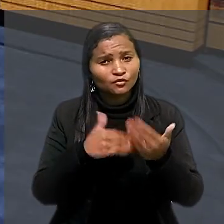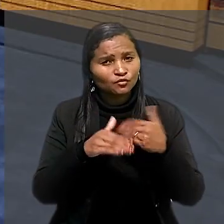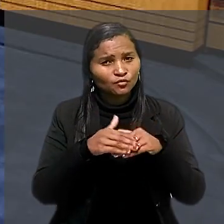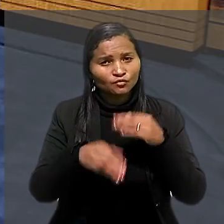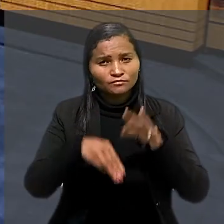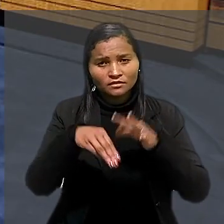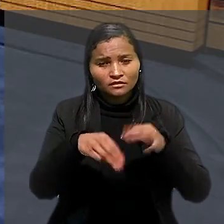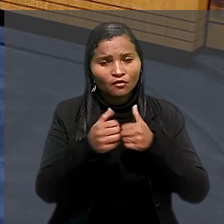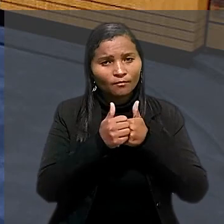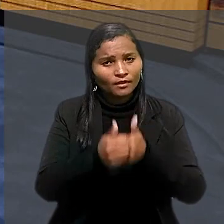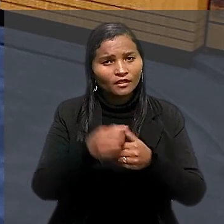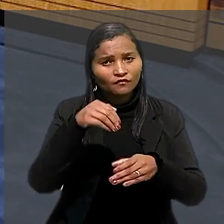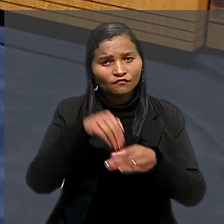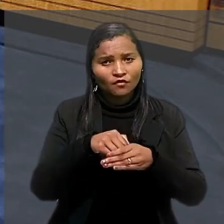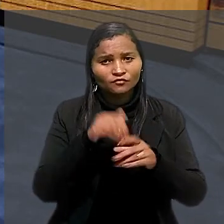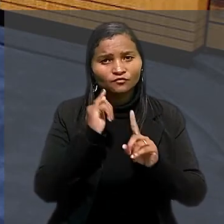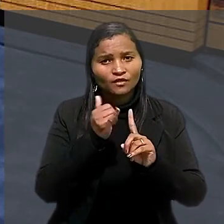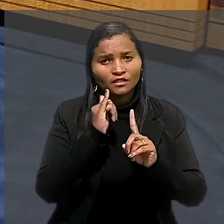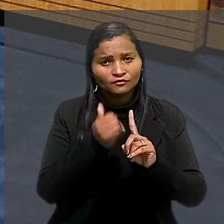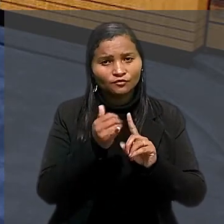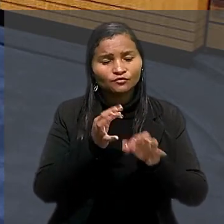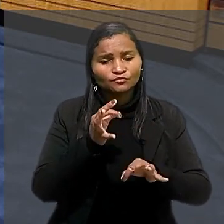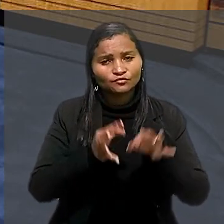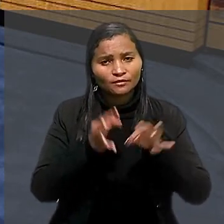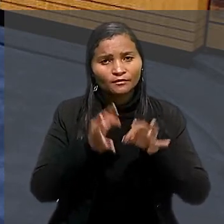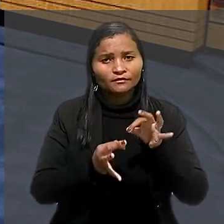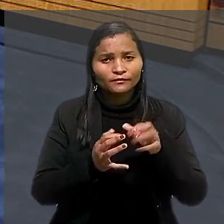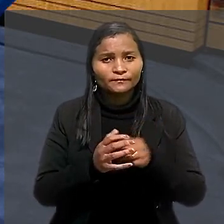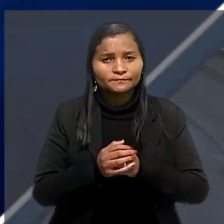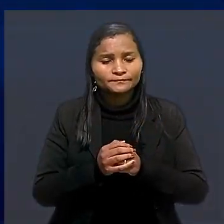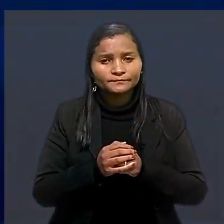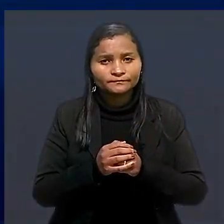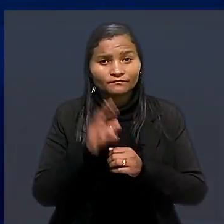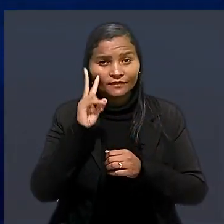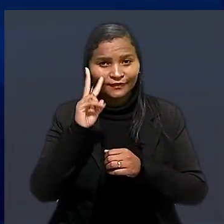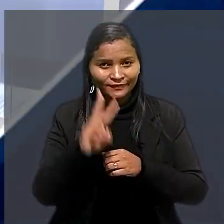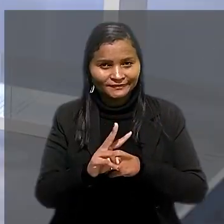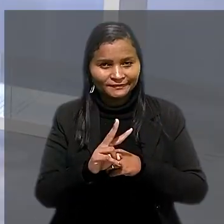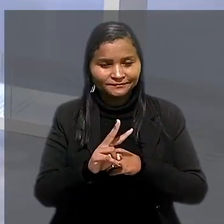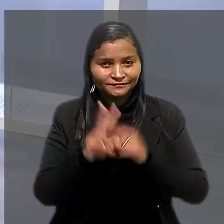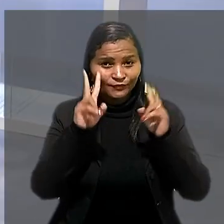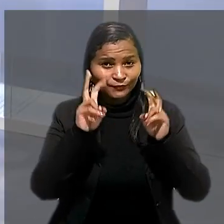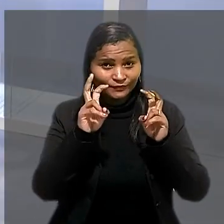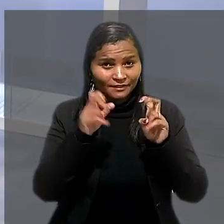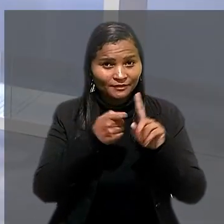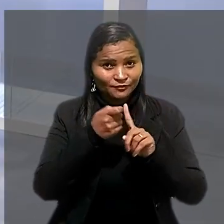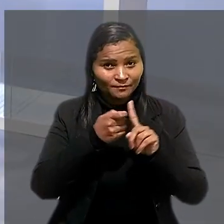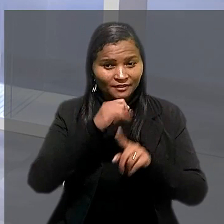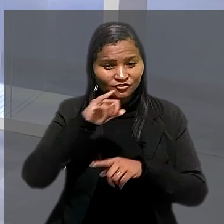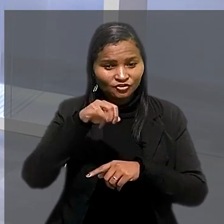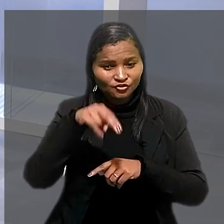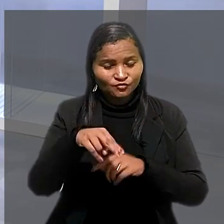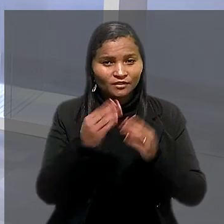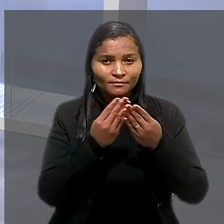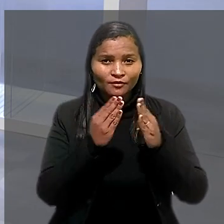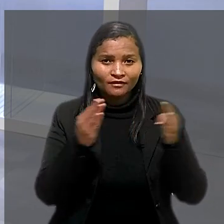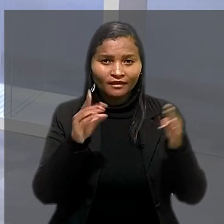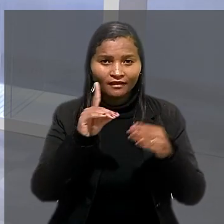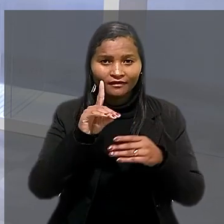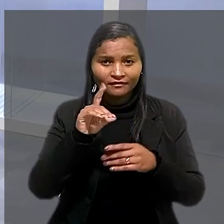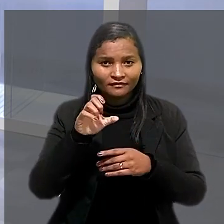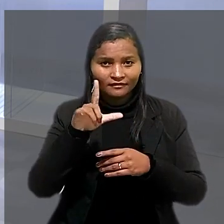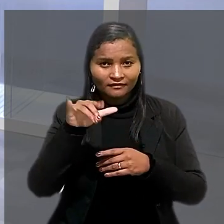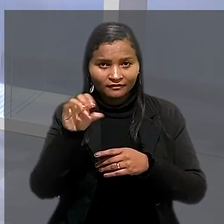os ministros acompanharam o voto do relator no julgamento. E olha só, o tema do mês de junho da